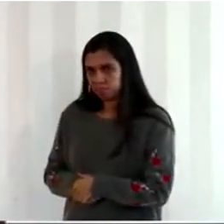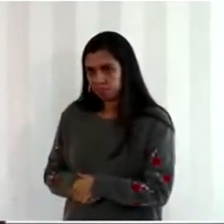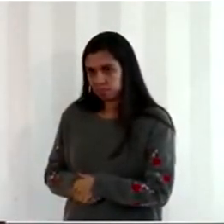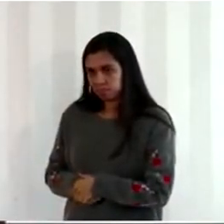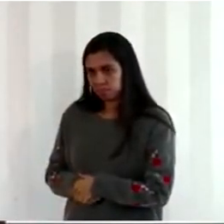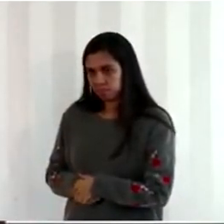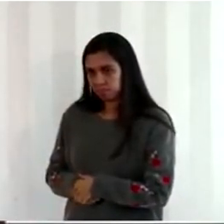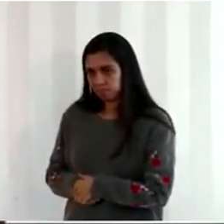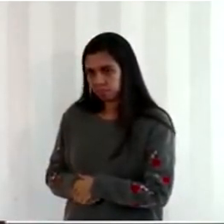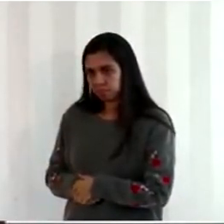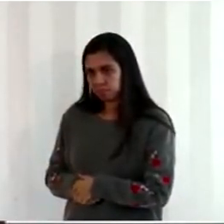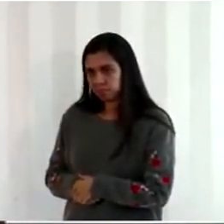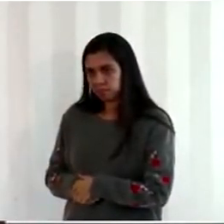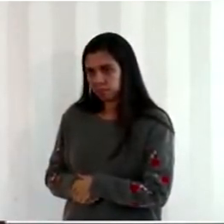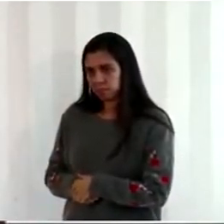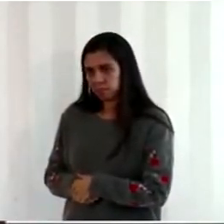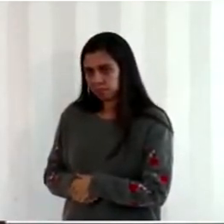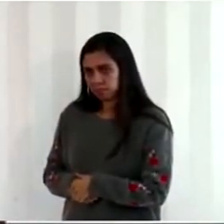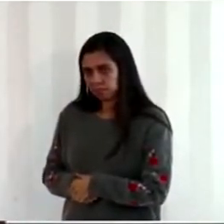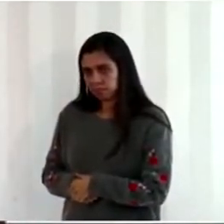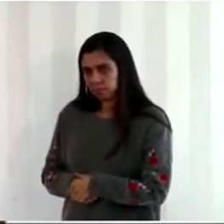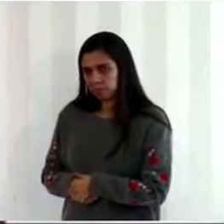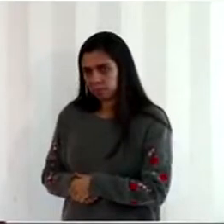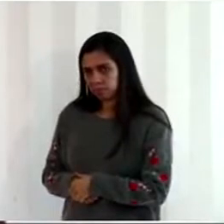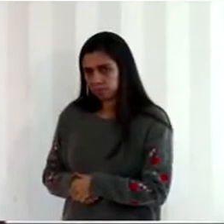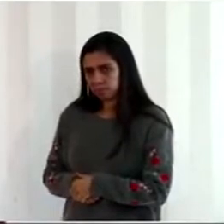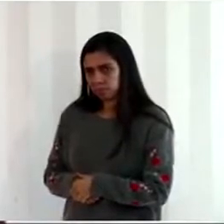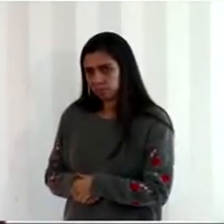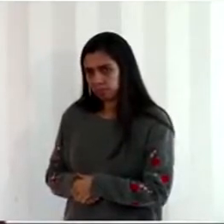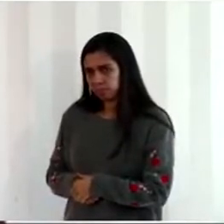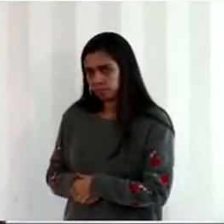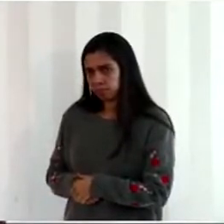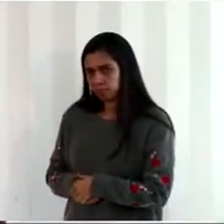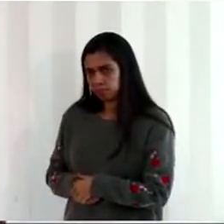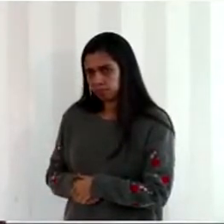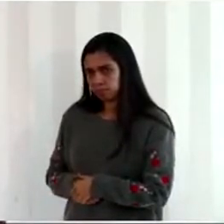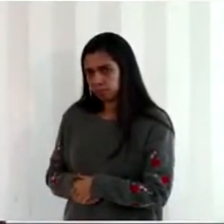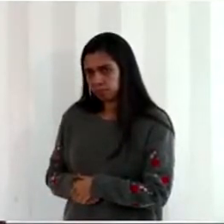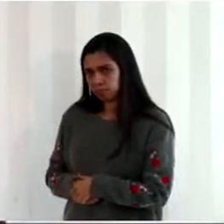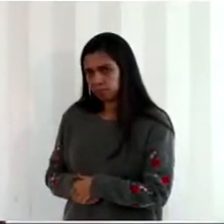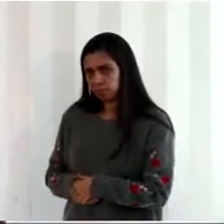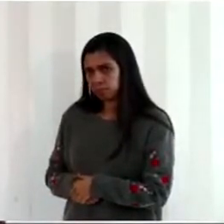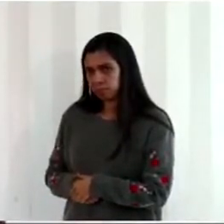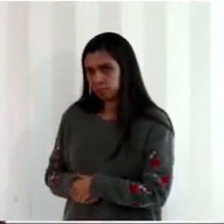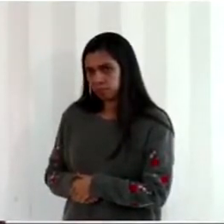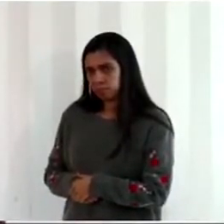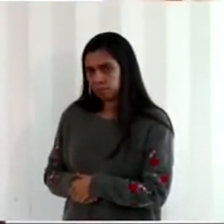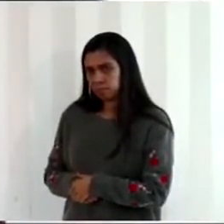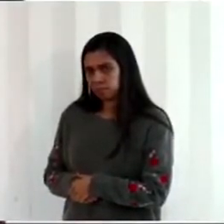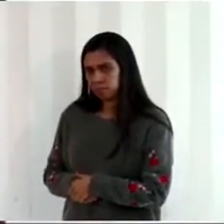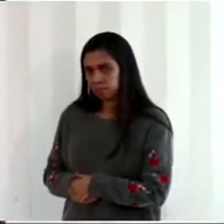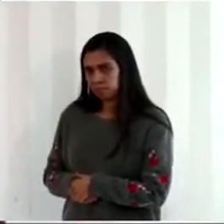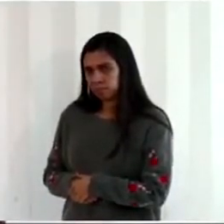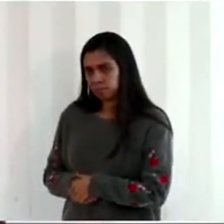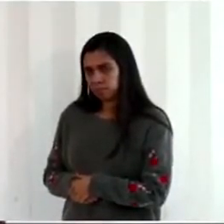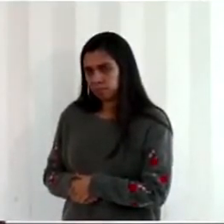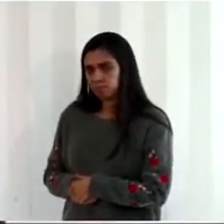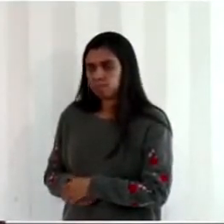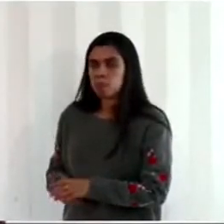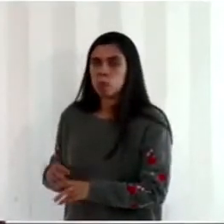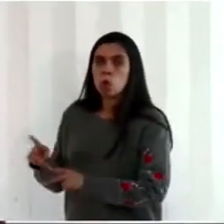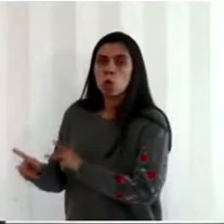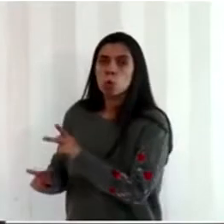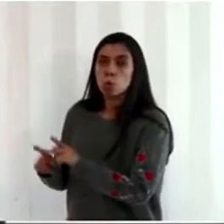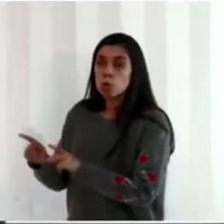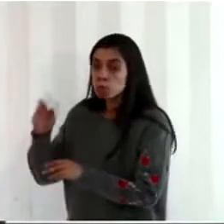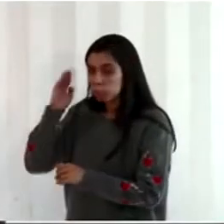preparar o solo? Será que nós vamos lançar a semente? E daqui a um tempo, quando chegar a hora de colher os frutos, será que teremos frutos para colher? Ou